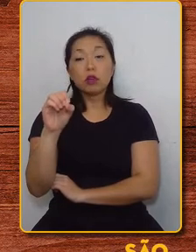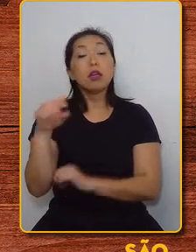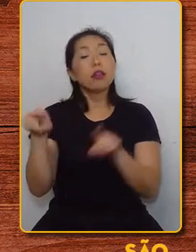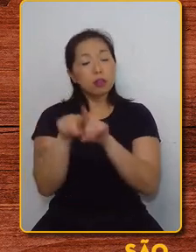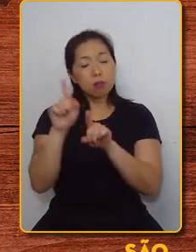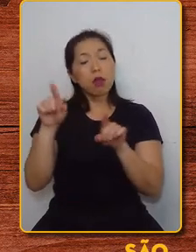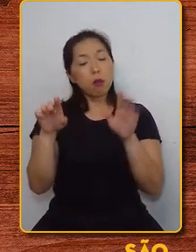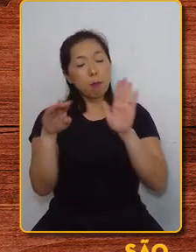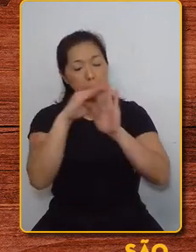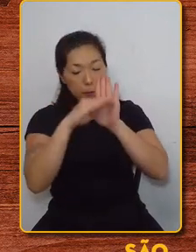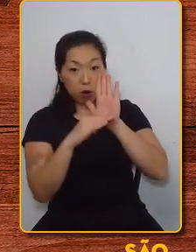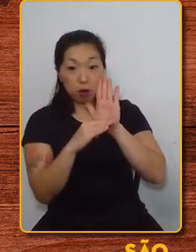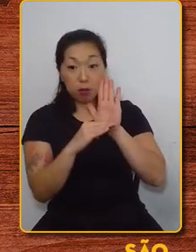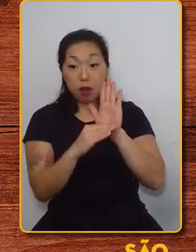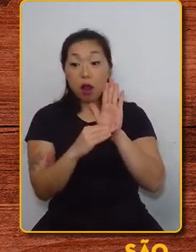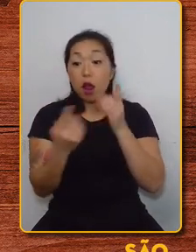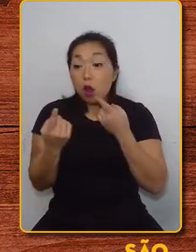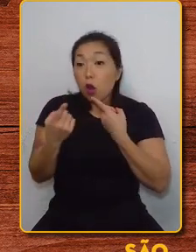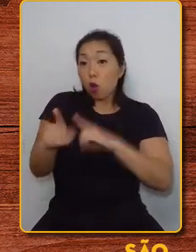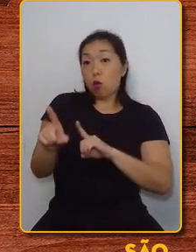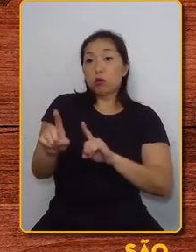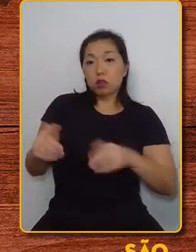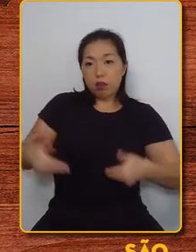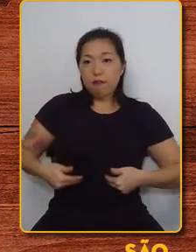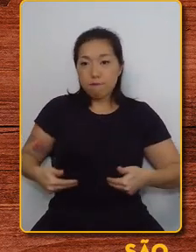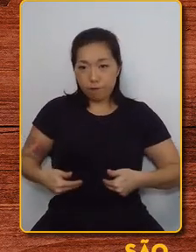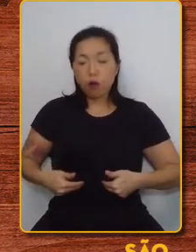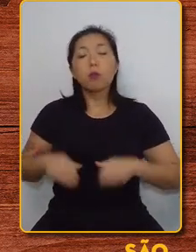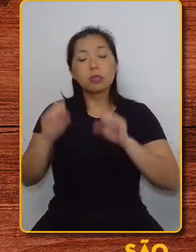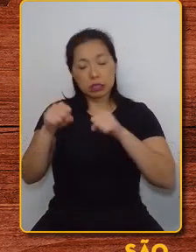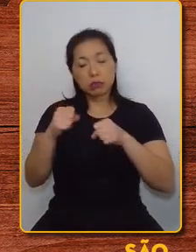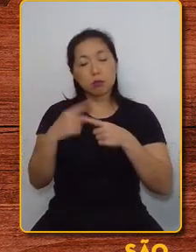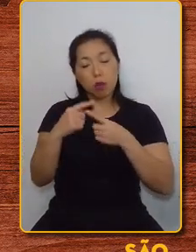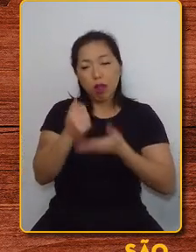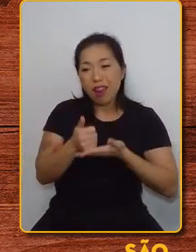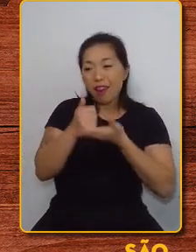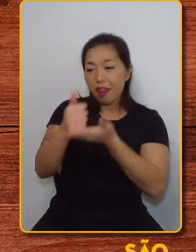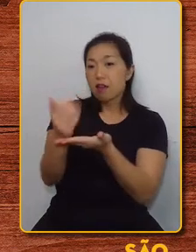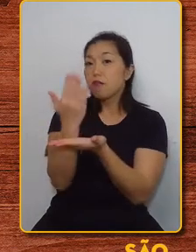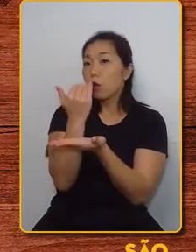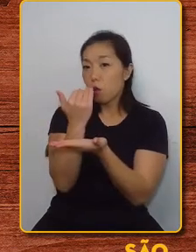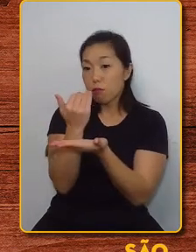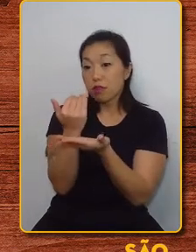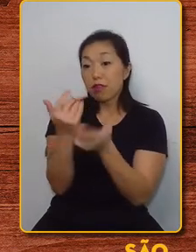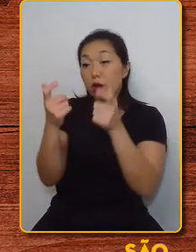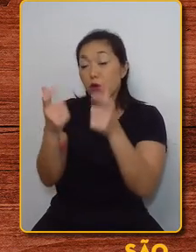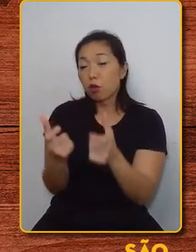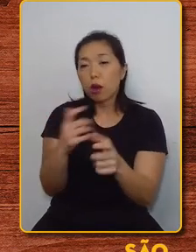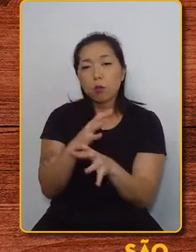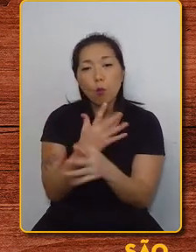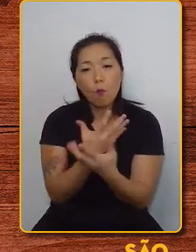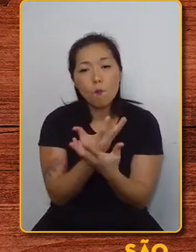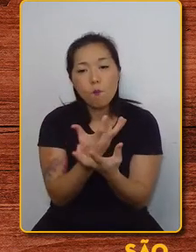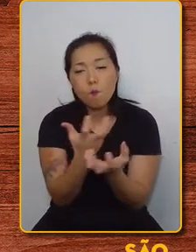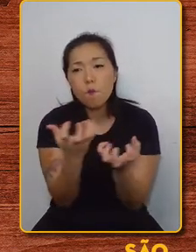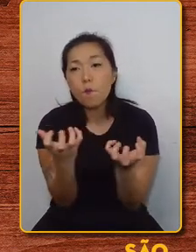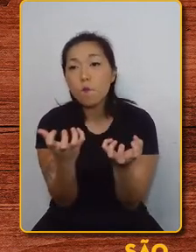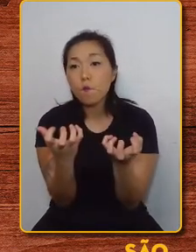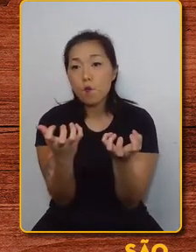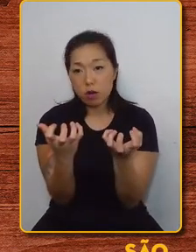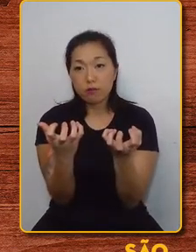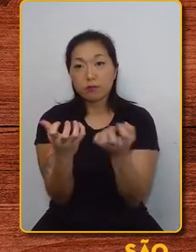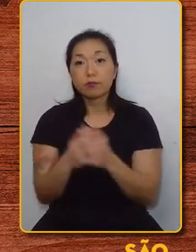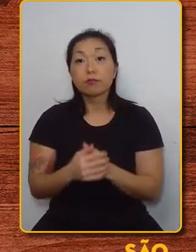traz água para aquela população do semiárido, que é um alimento essencial para a vida. E aí, eu só queria lembrar que de 2012